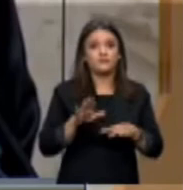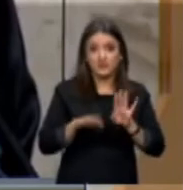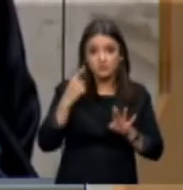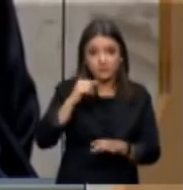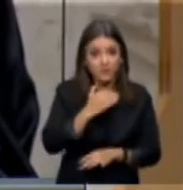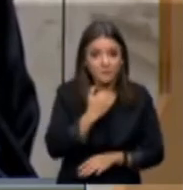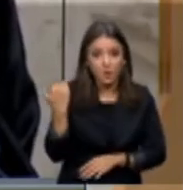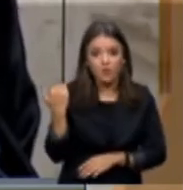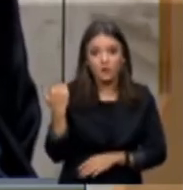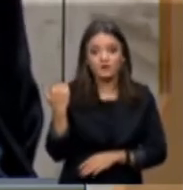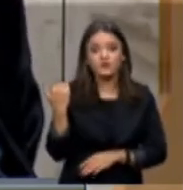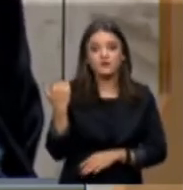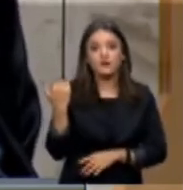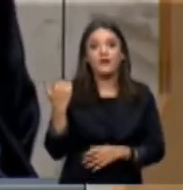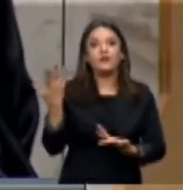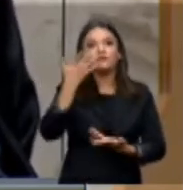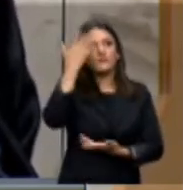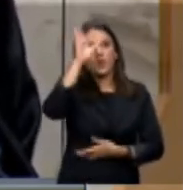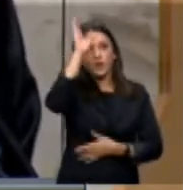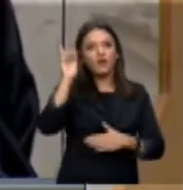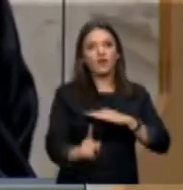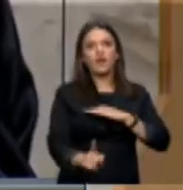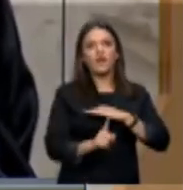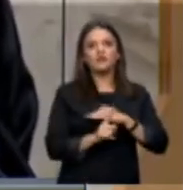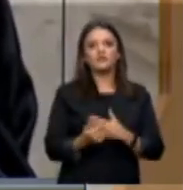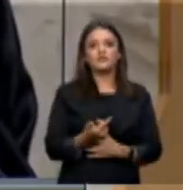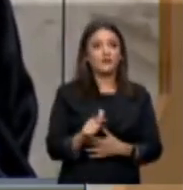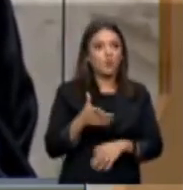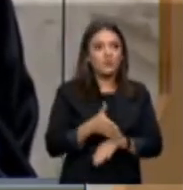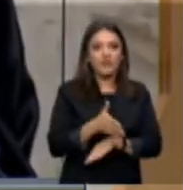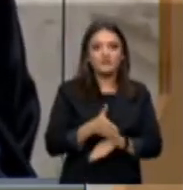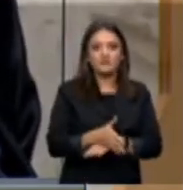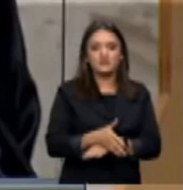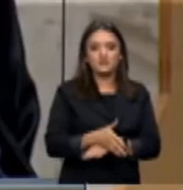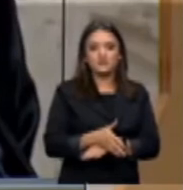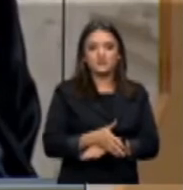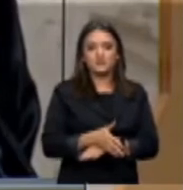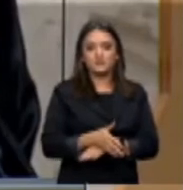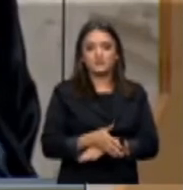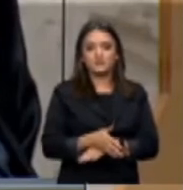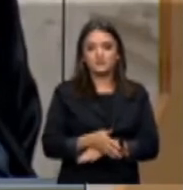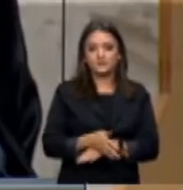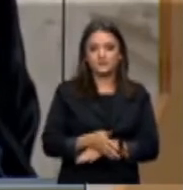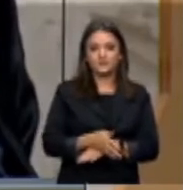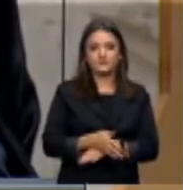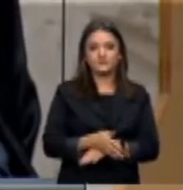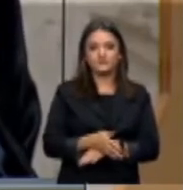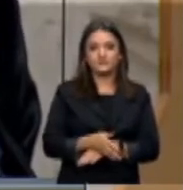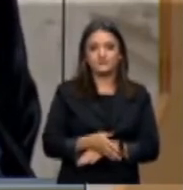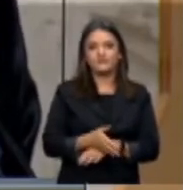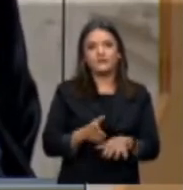falecem, e os seus clientes que não têm acesso a um terminal